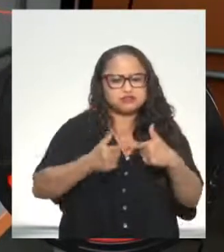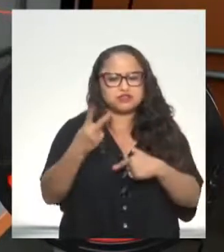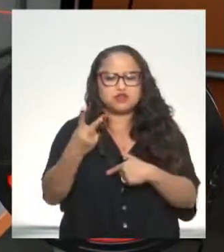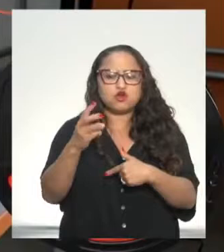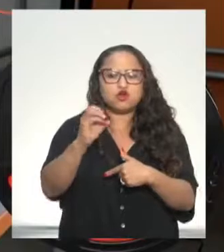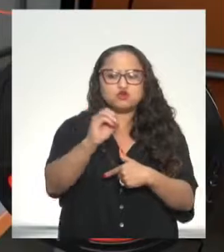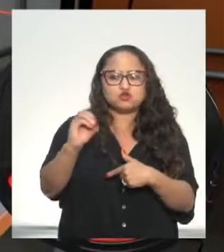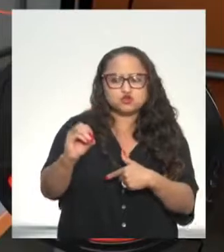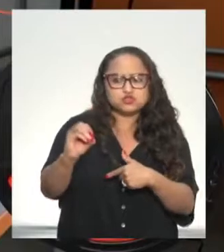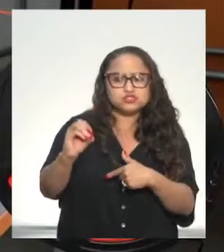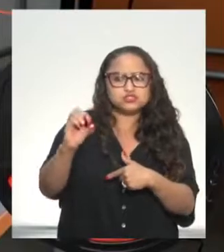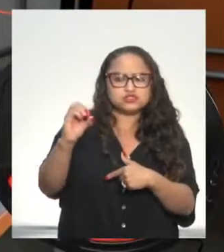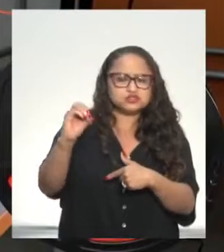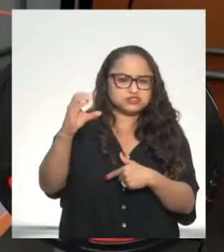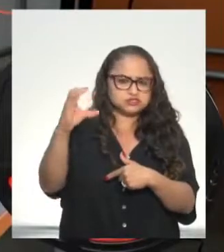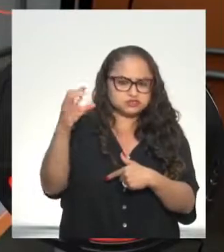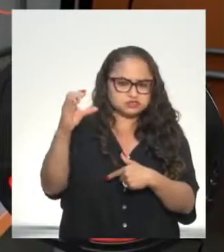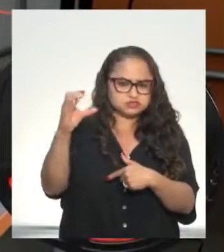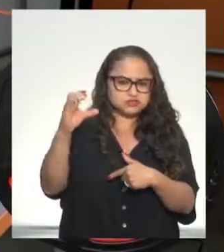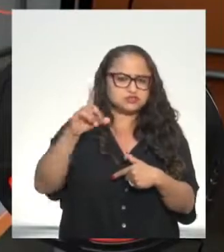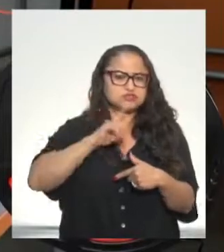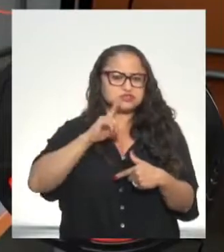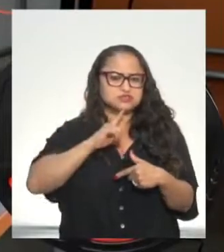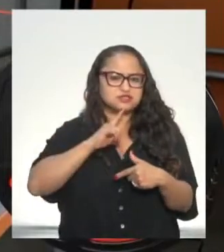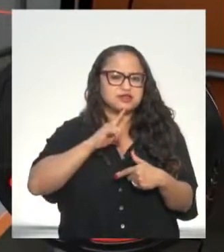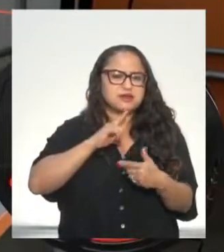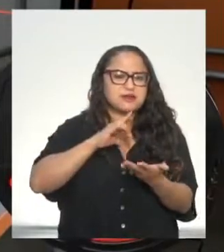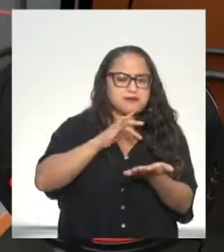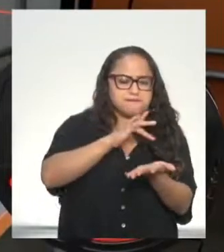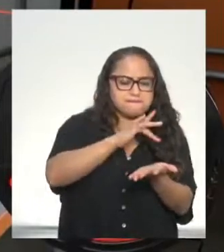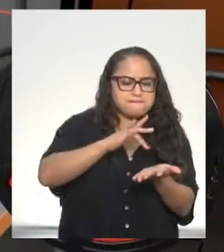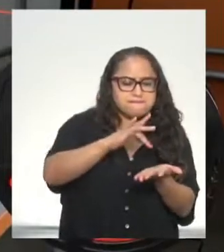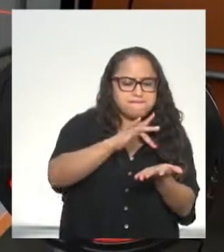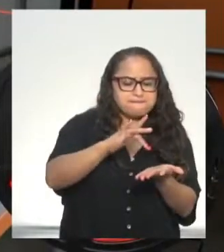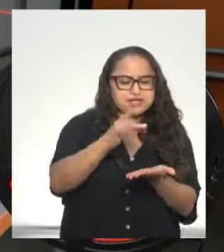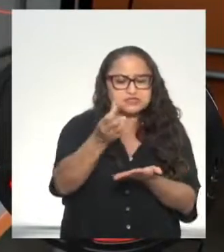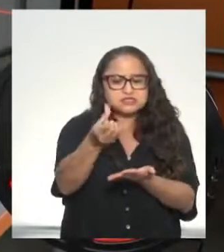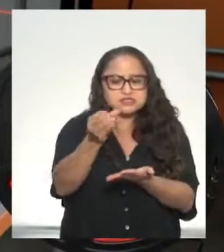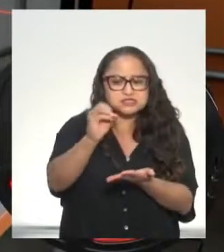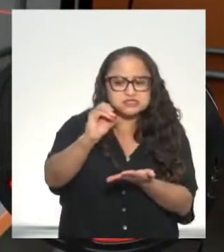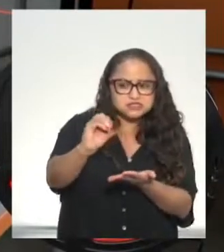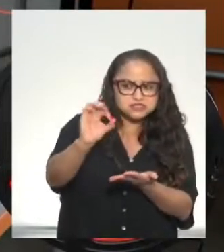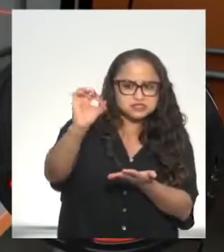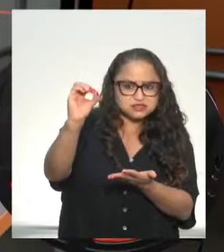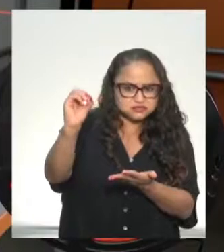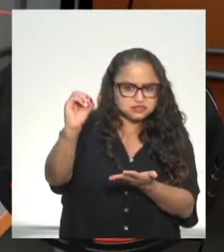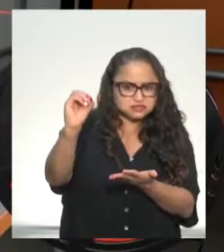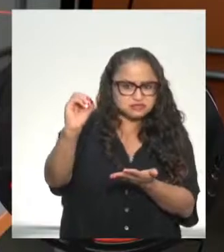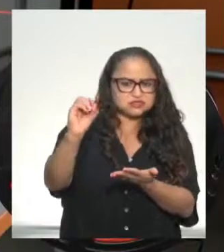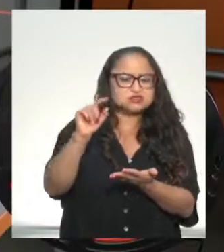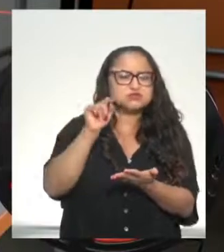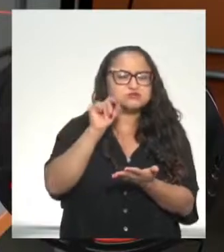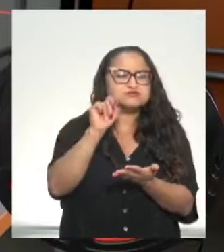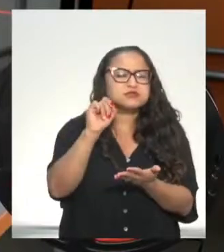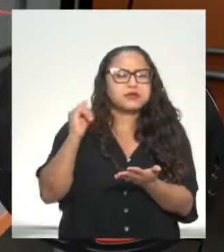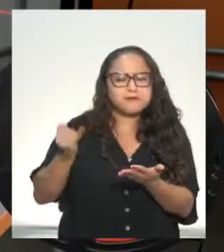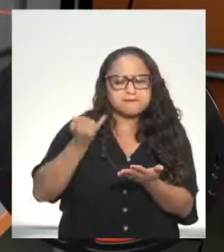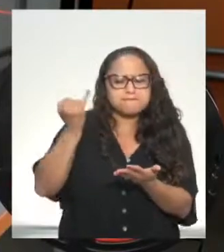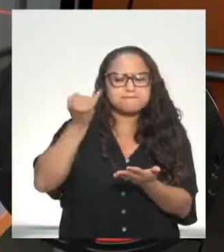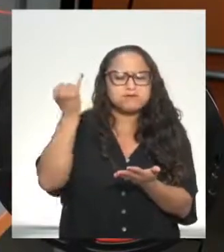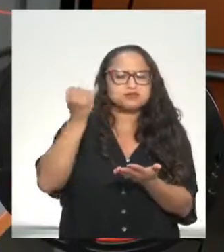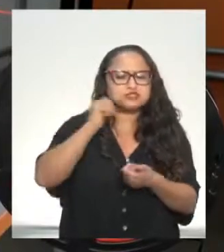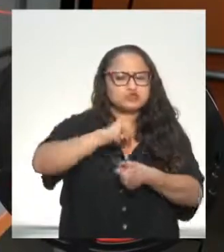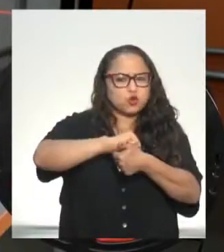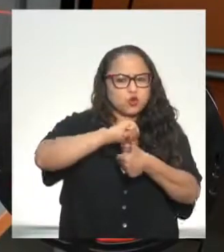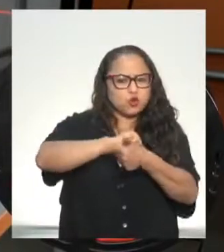Celsius. E a mesa ela está trabalhando com 60 graus Celsius. Esses fatores são importantes para a qualidade